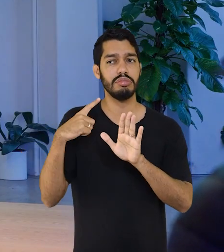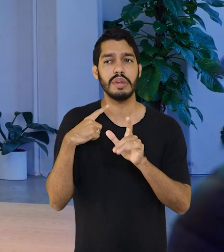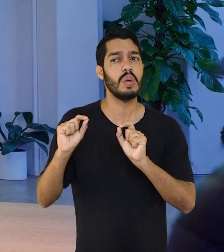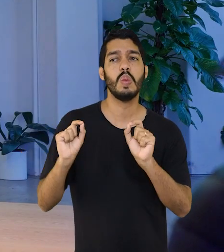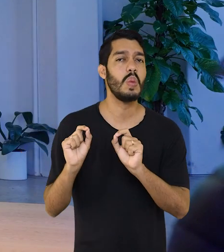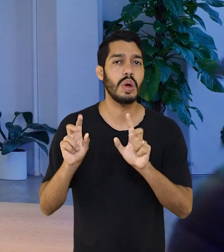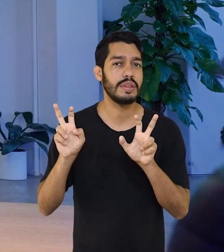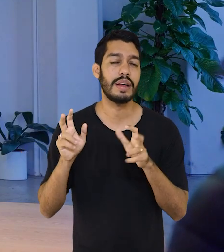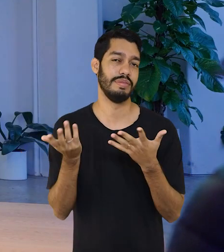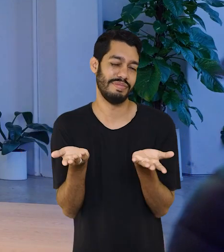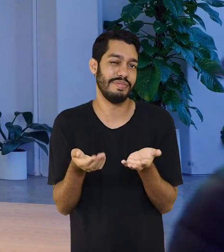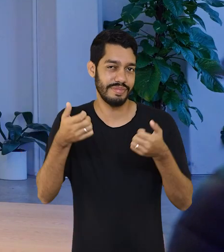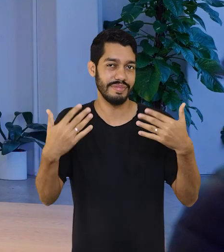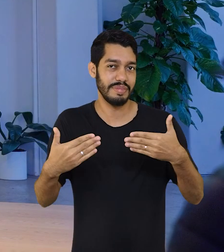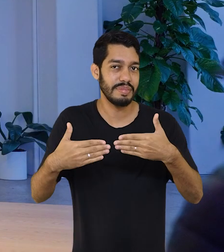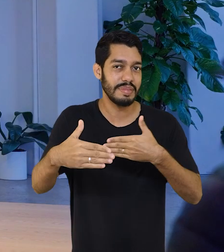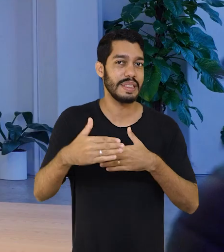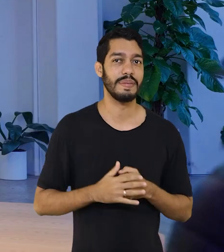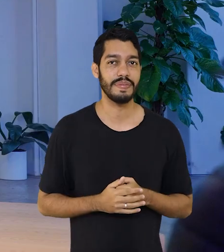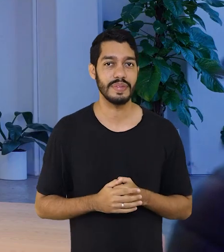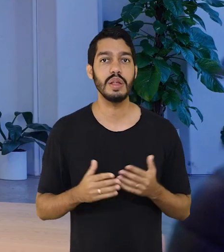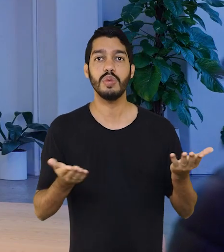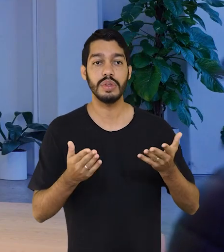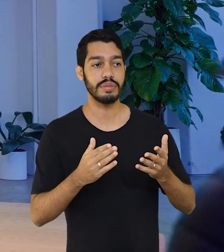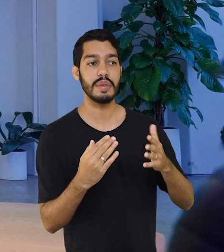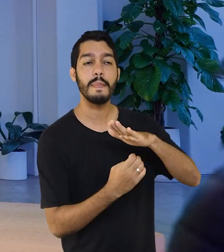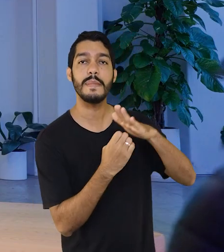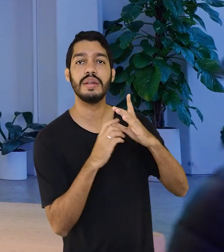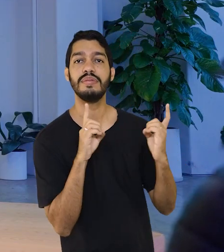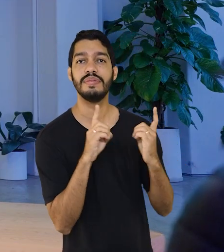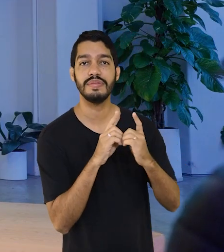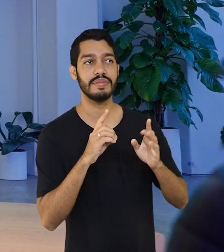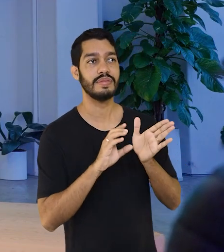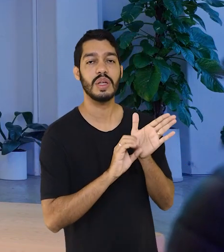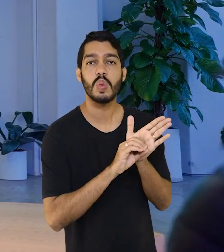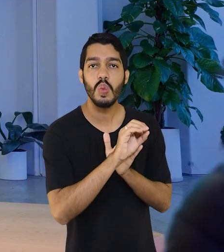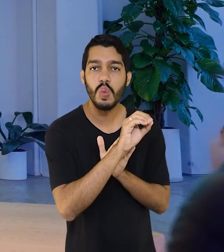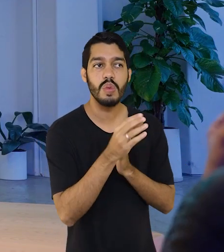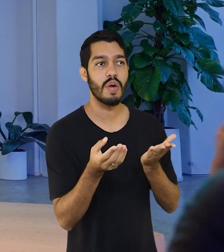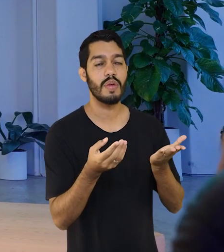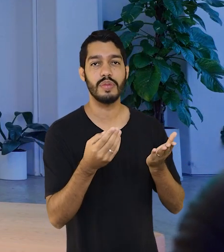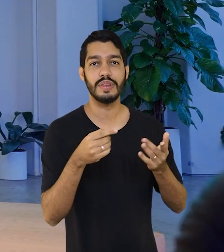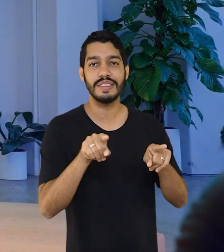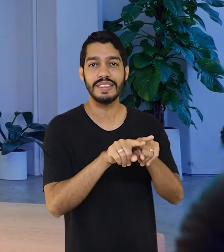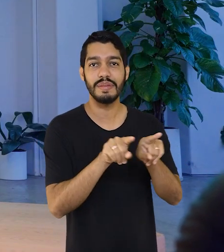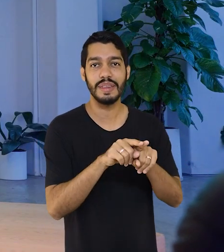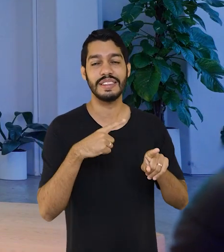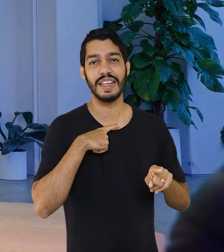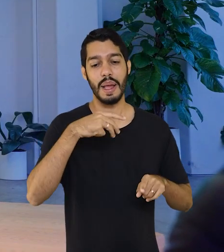que hoje é uma tecnologia que atende empresas como Google, Netflix, a Meta,